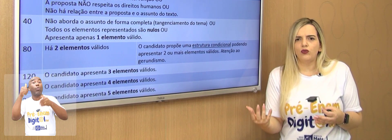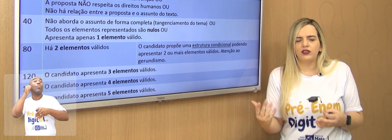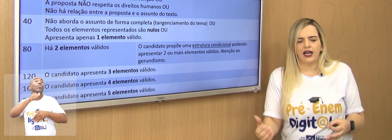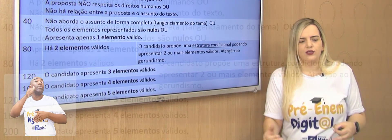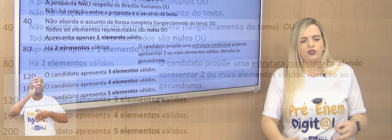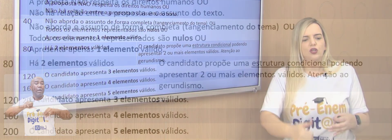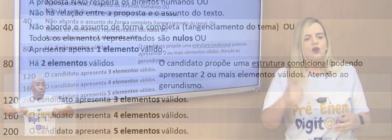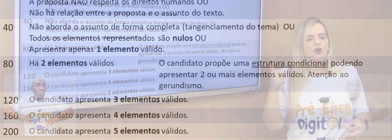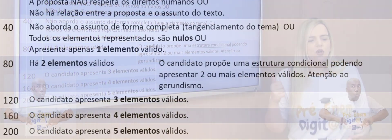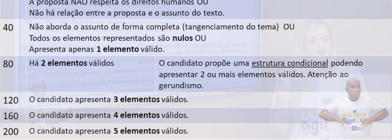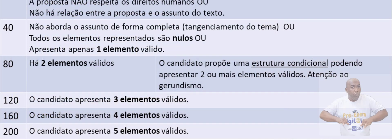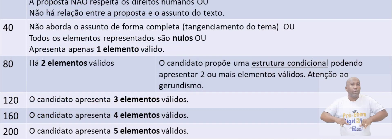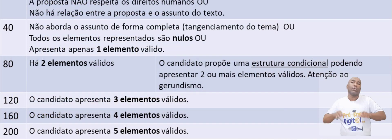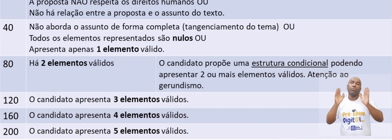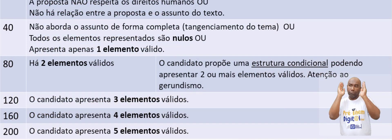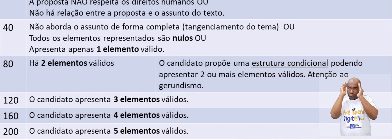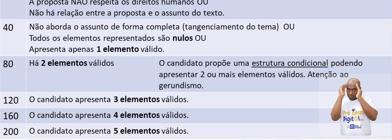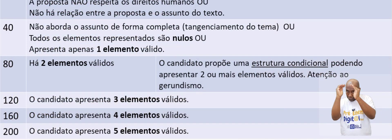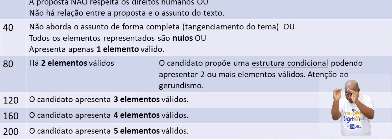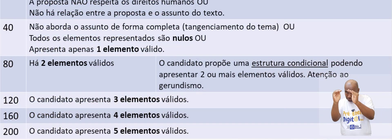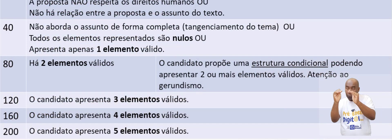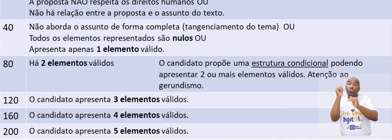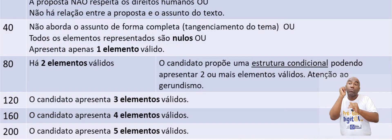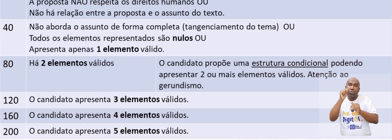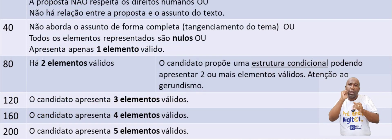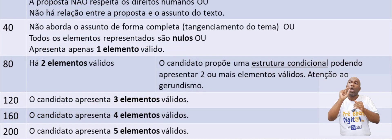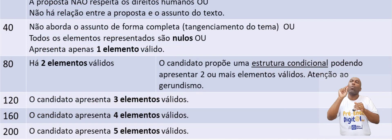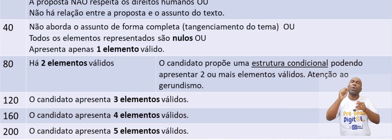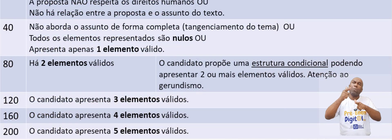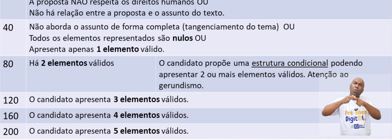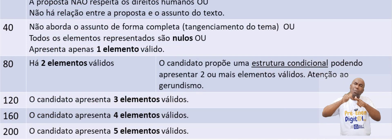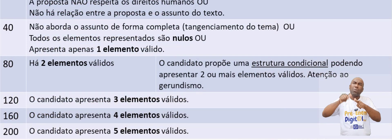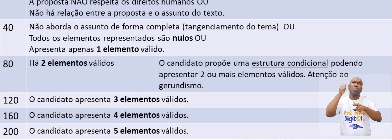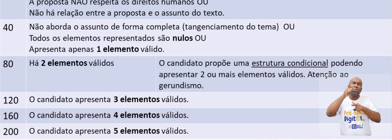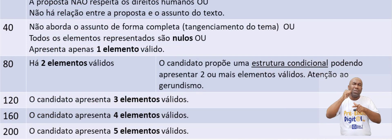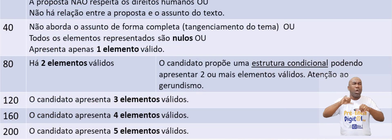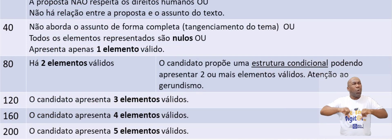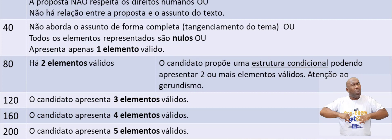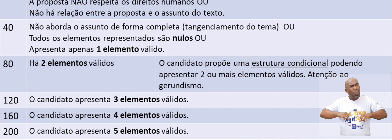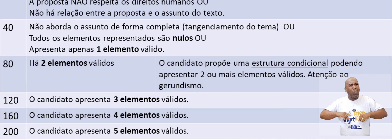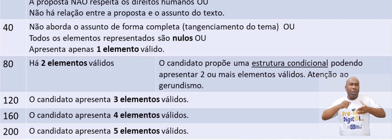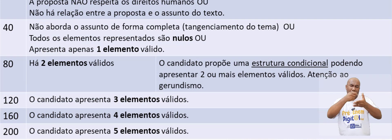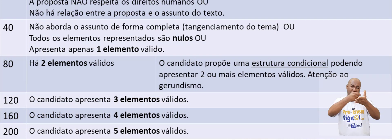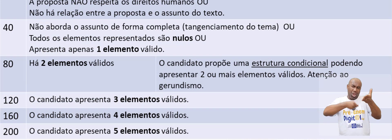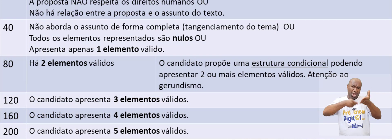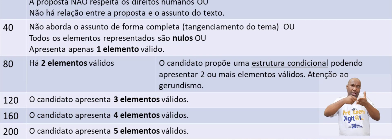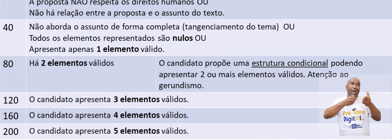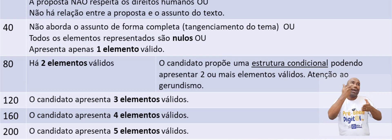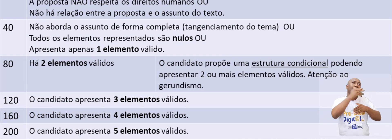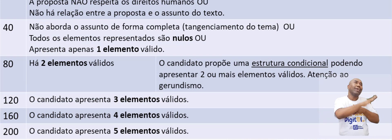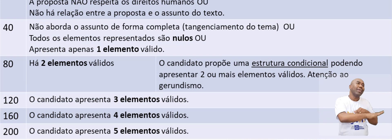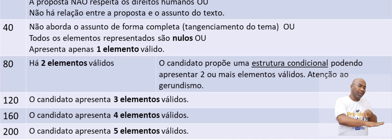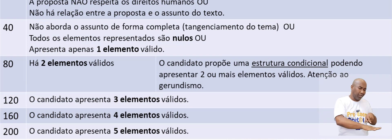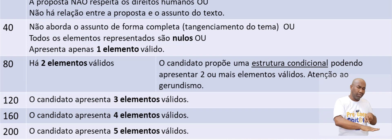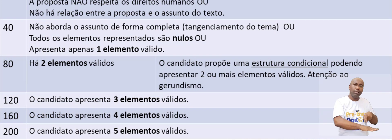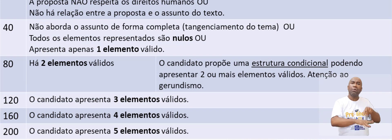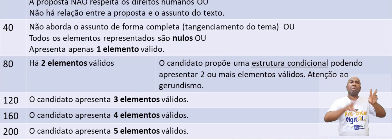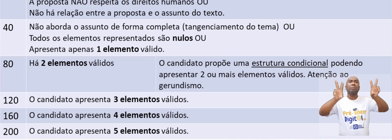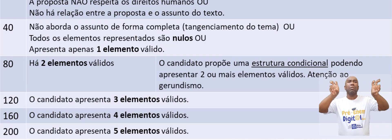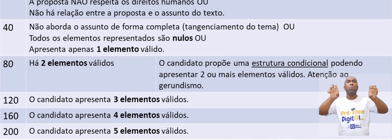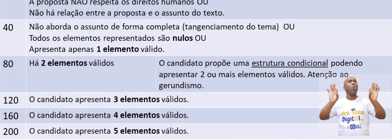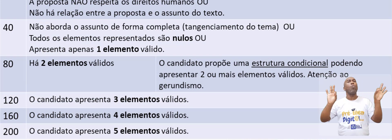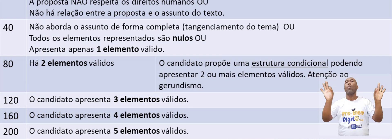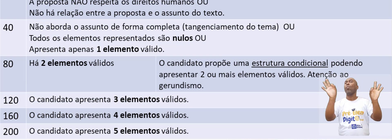são contados? Olho na tela. Percebe que depois, quando conta 40 pontos, aparece de negrito